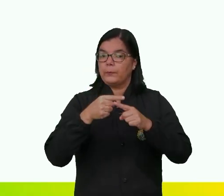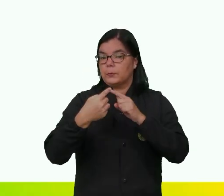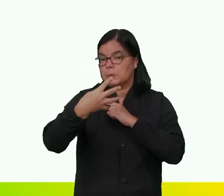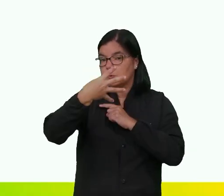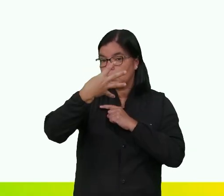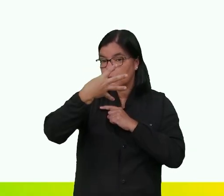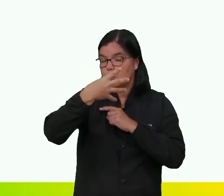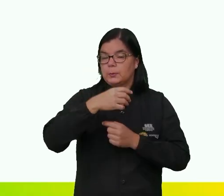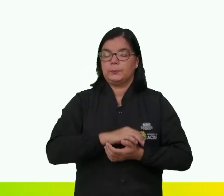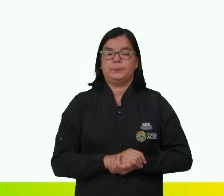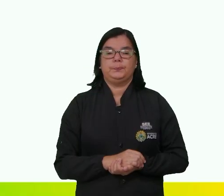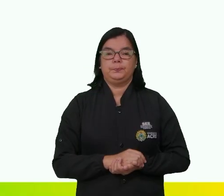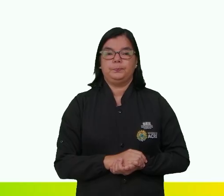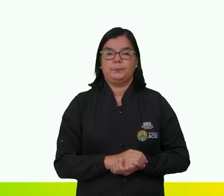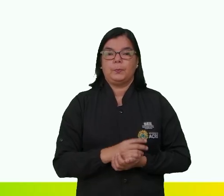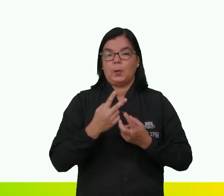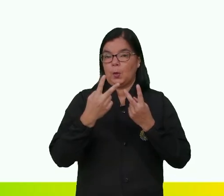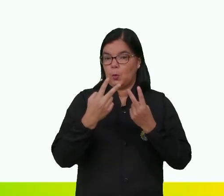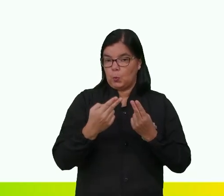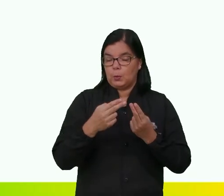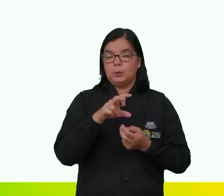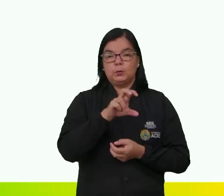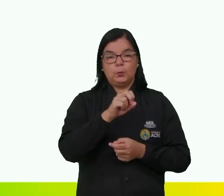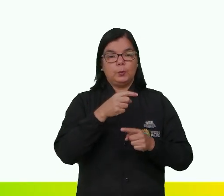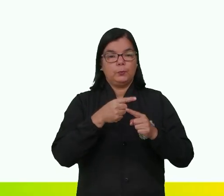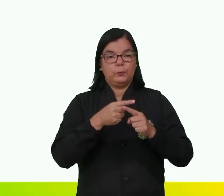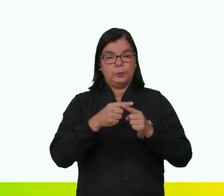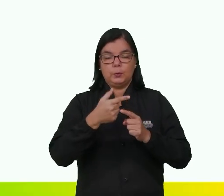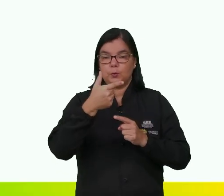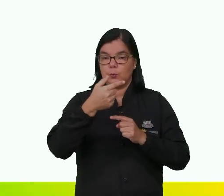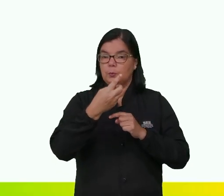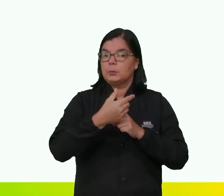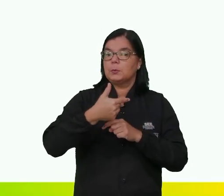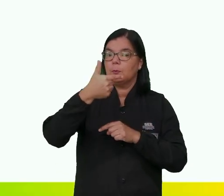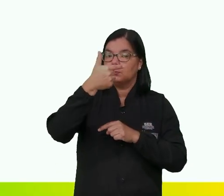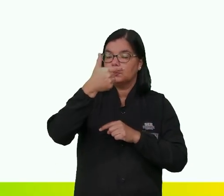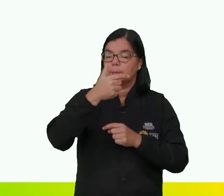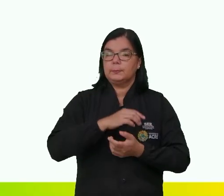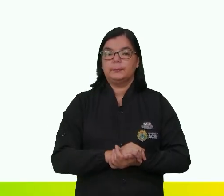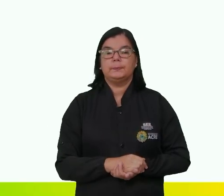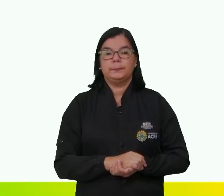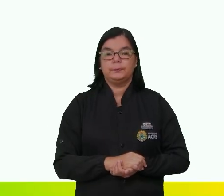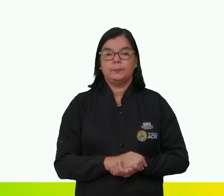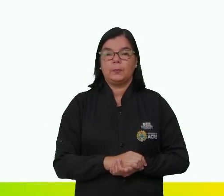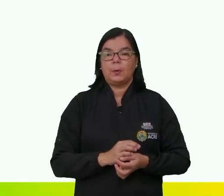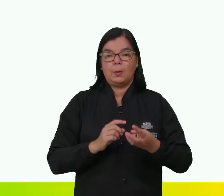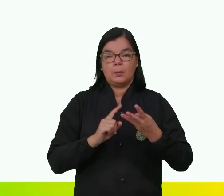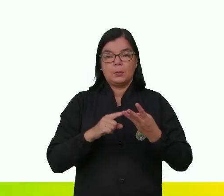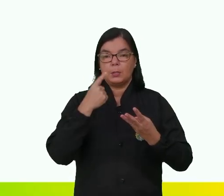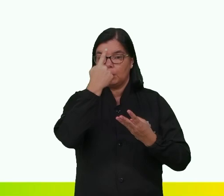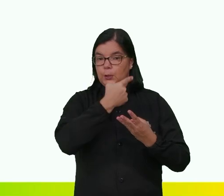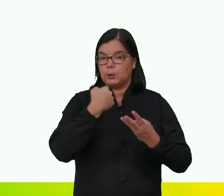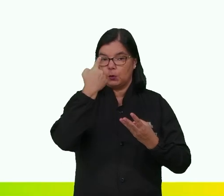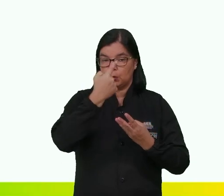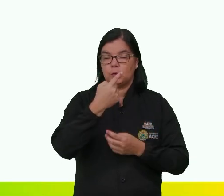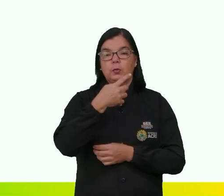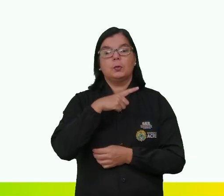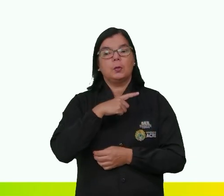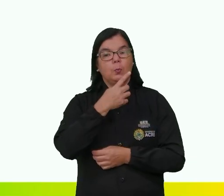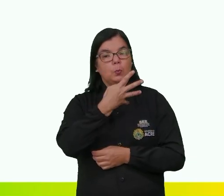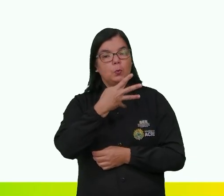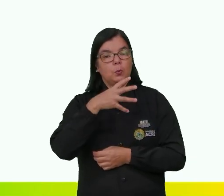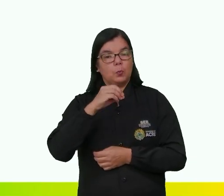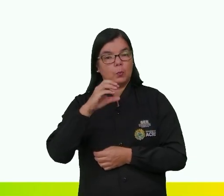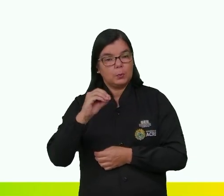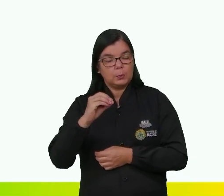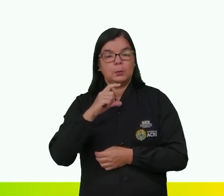4, que é a mesma coisa que 50 vezes 2 ao quadrado. Em 3 horas, 400, que é a mesma